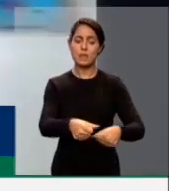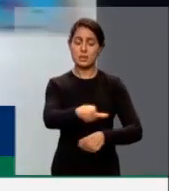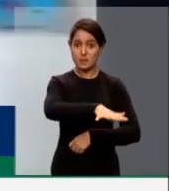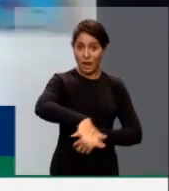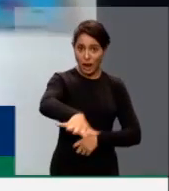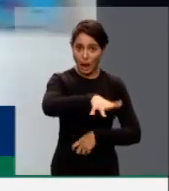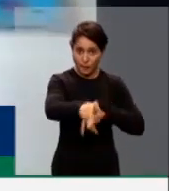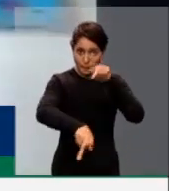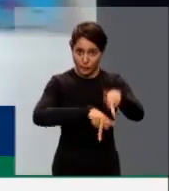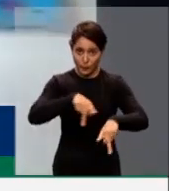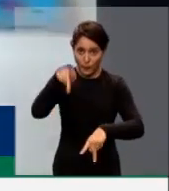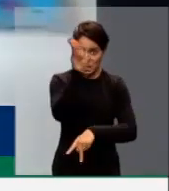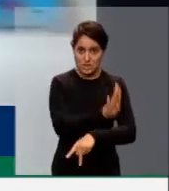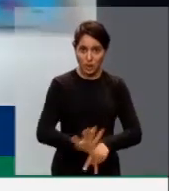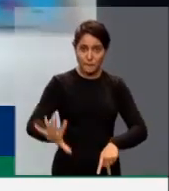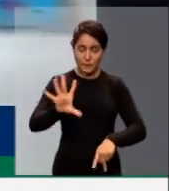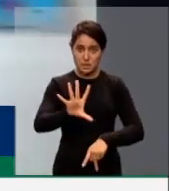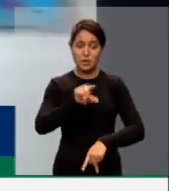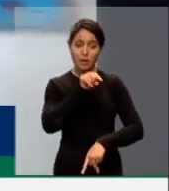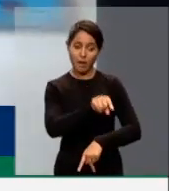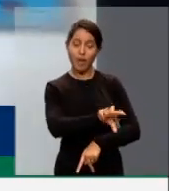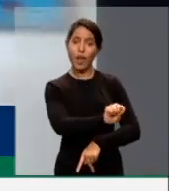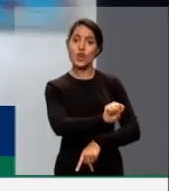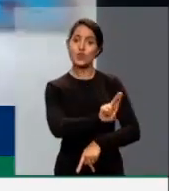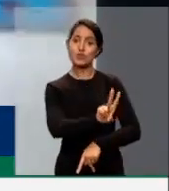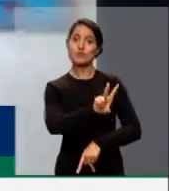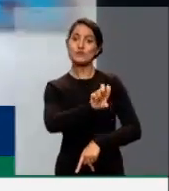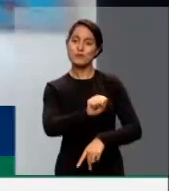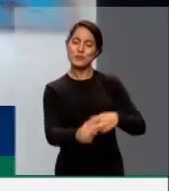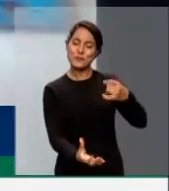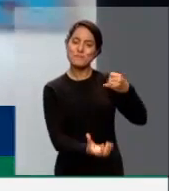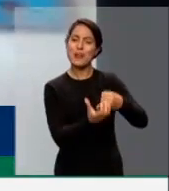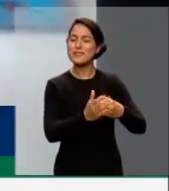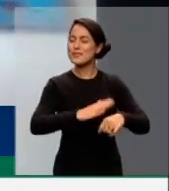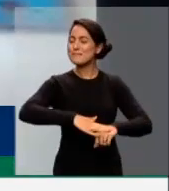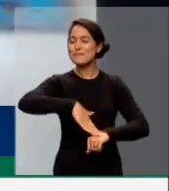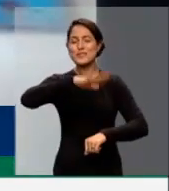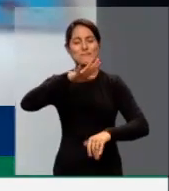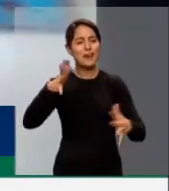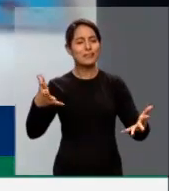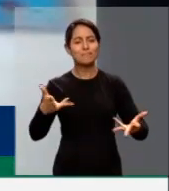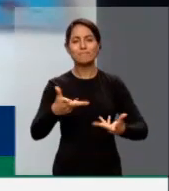da população, que o SUS é nosso maior patrimônio, e não defender o